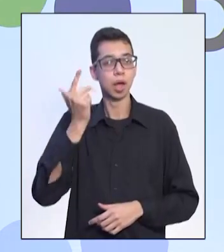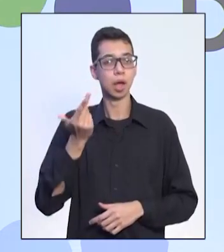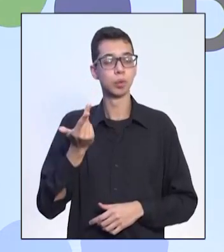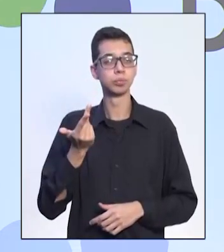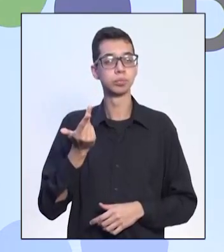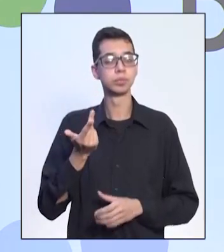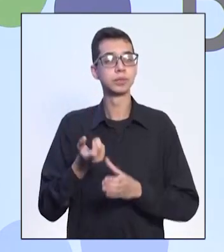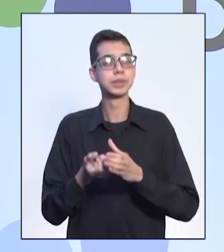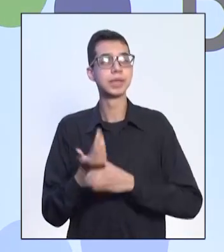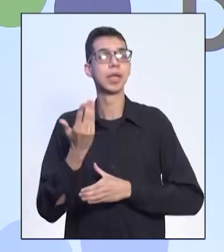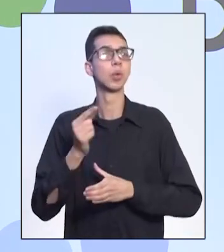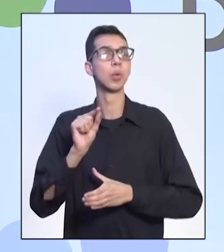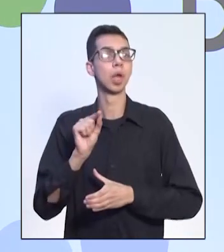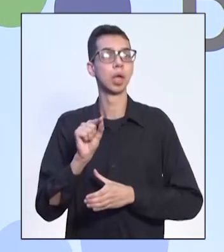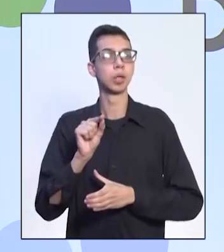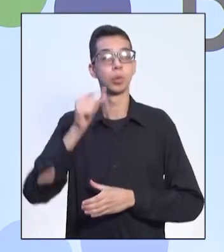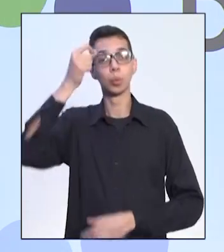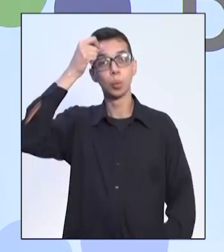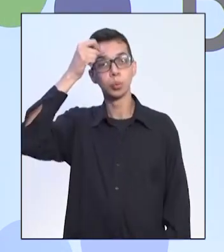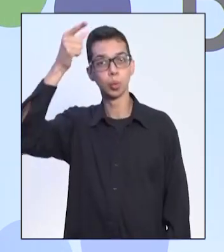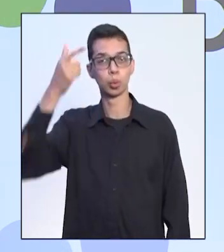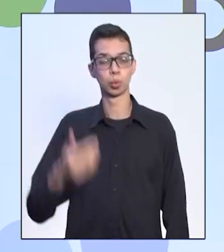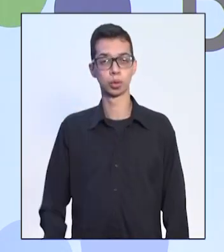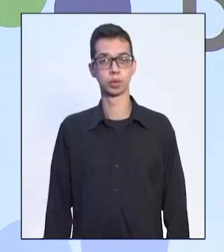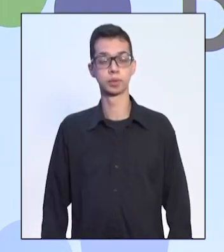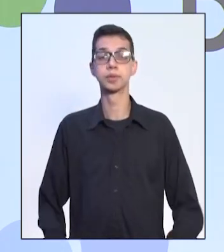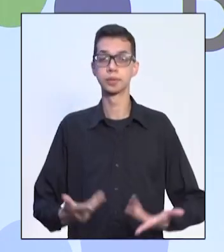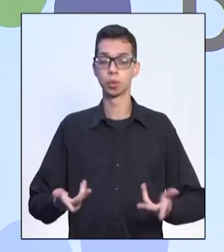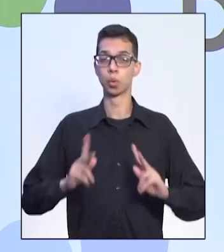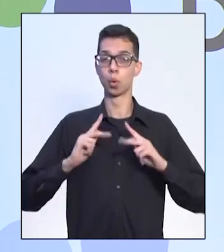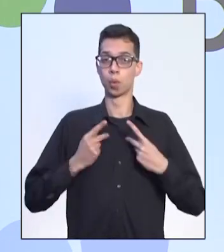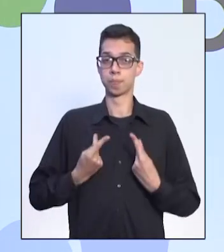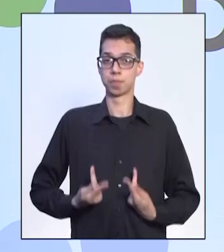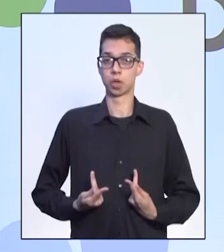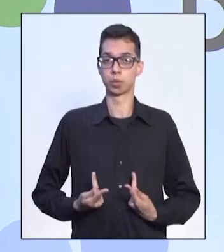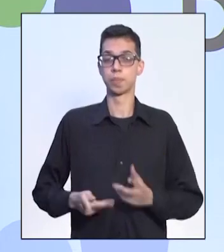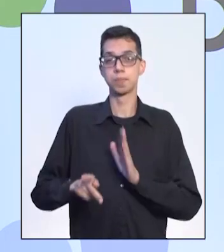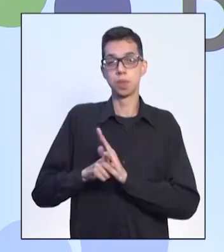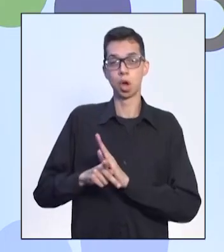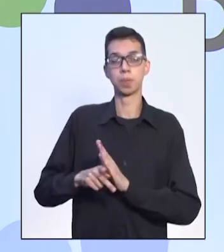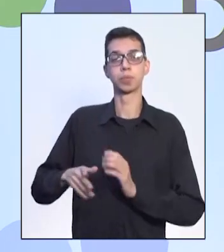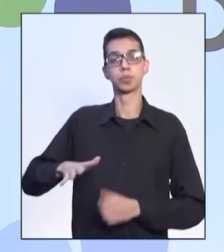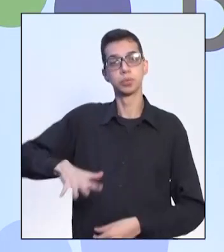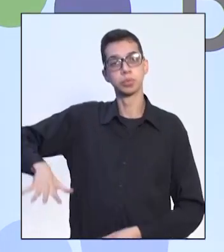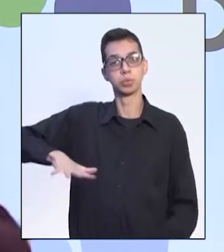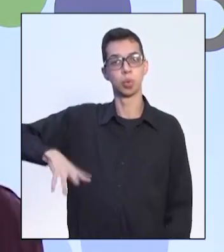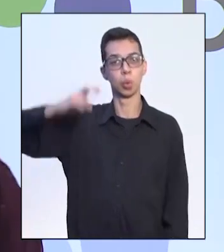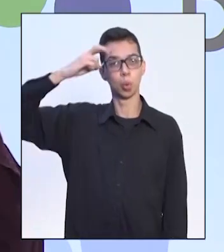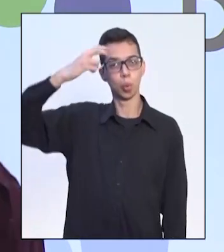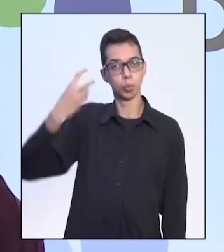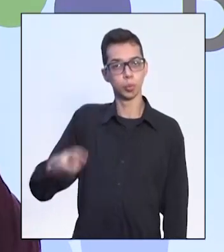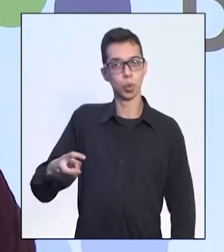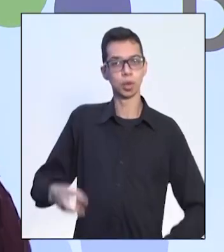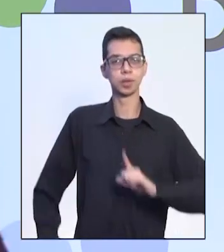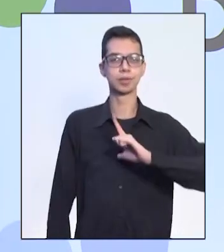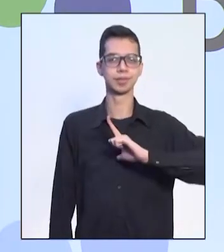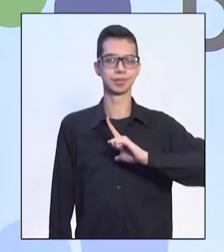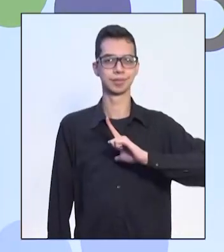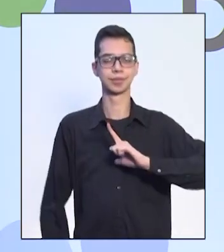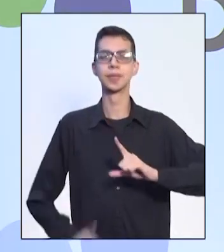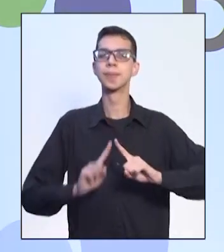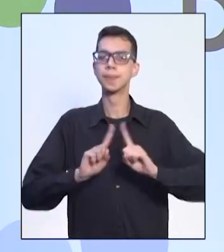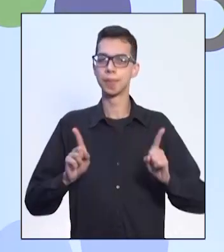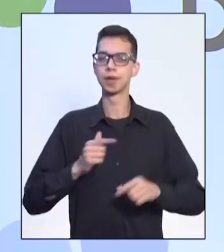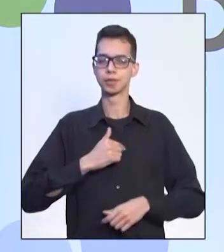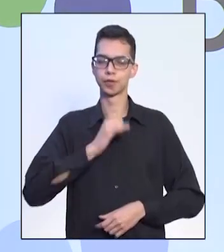algo natural na medida em que ela brota da natureza humana, digamos assim. Mas, como eu falei, a ideia aqui é a gente também dar algumas pistas